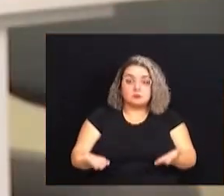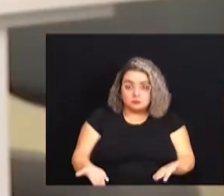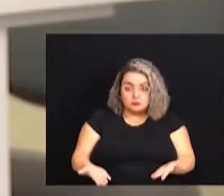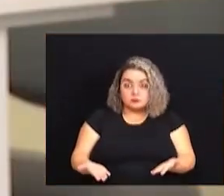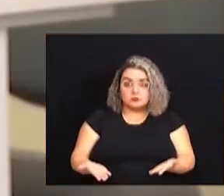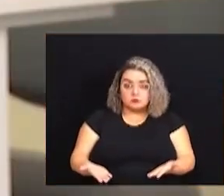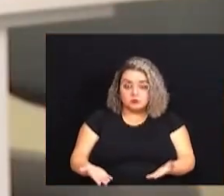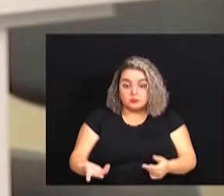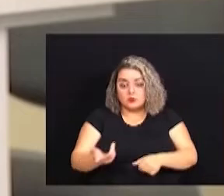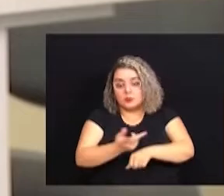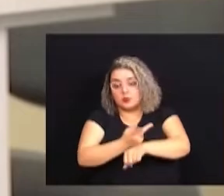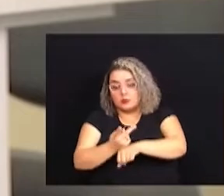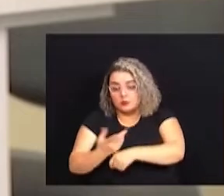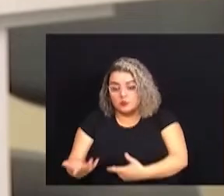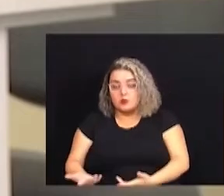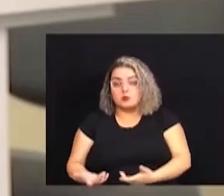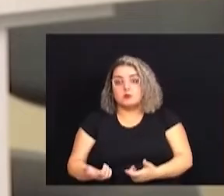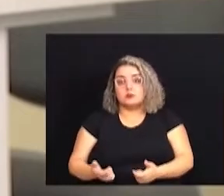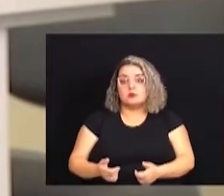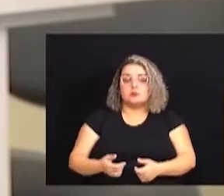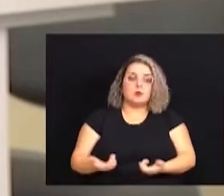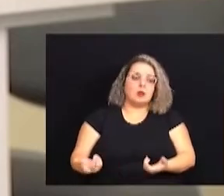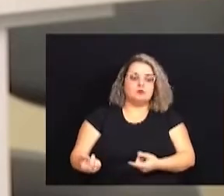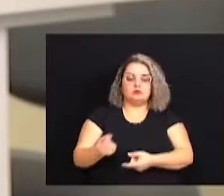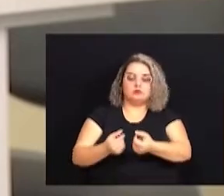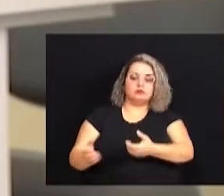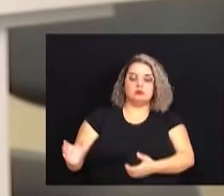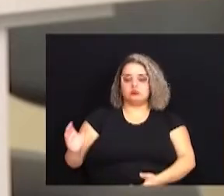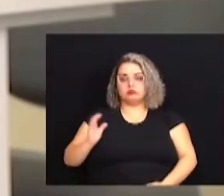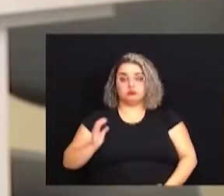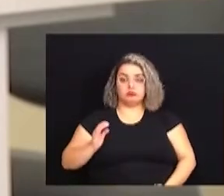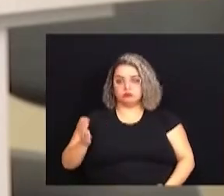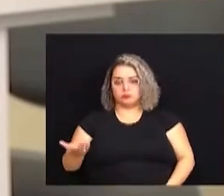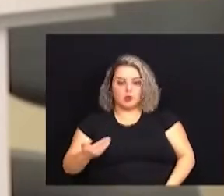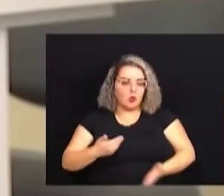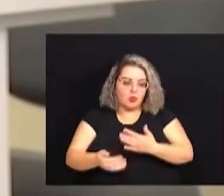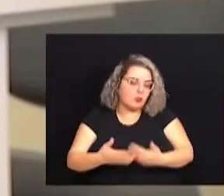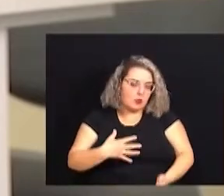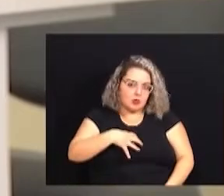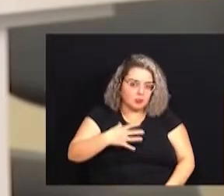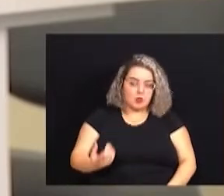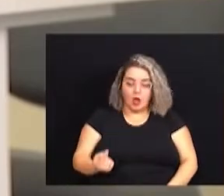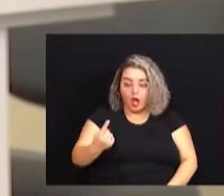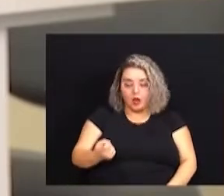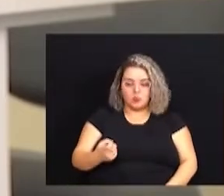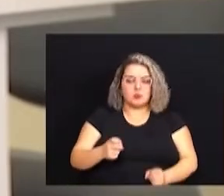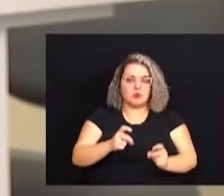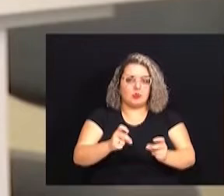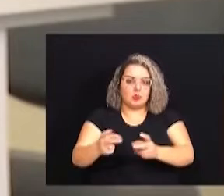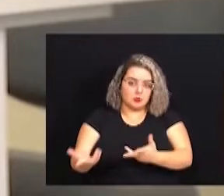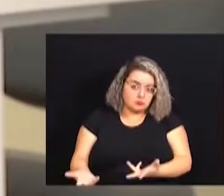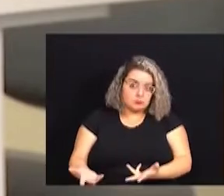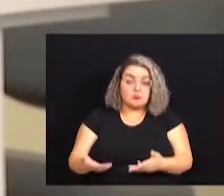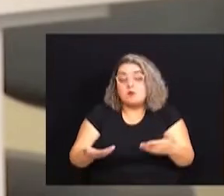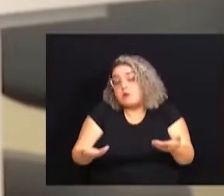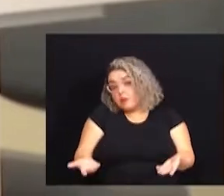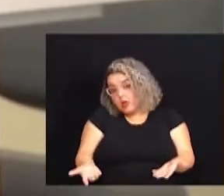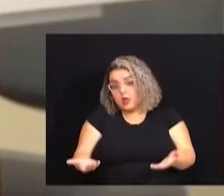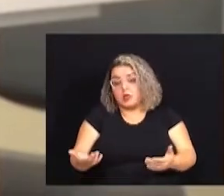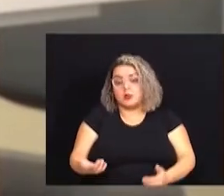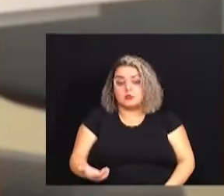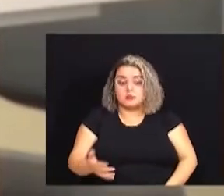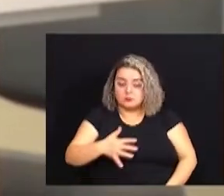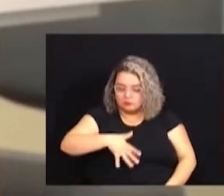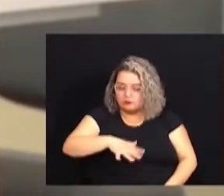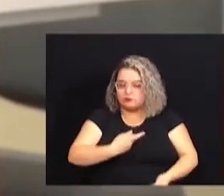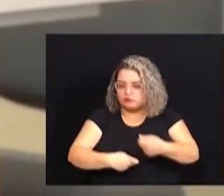com esse propósito. Então, a empresa busca maximizar o seu ganho. Ela já faria isso de qualquer forma por ser a única vendedora.